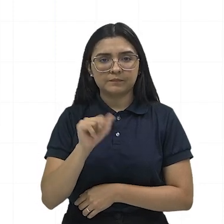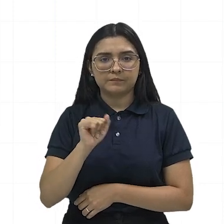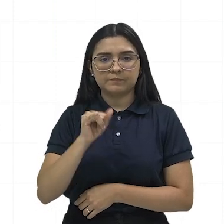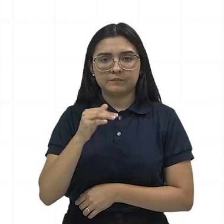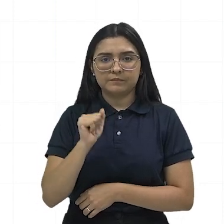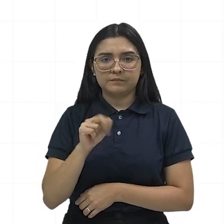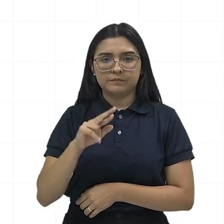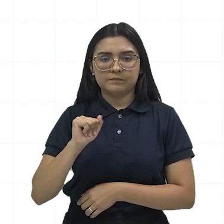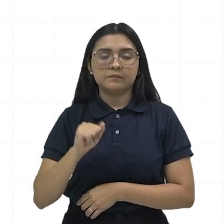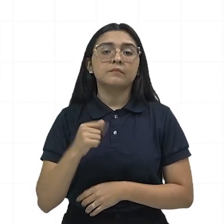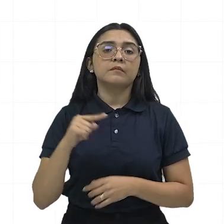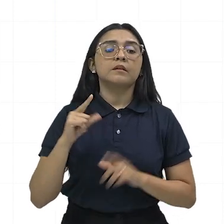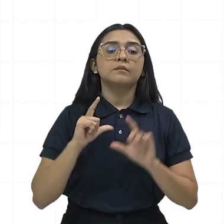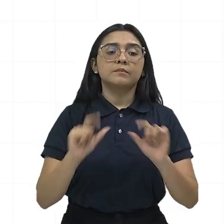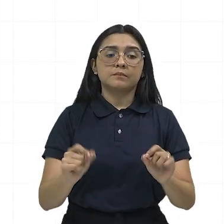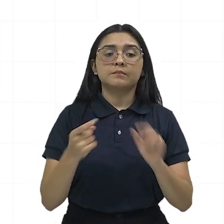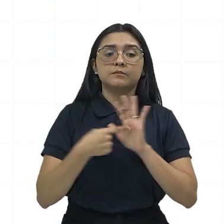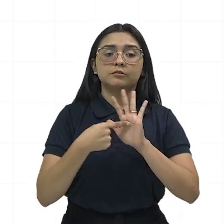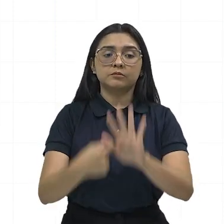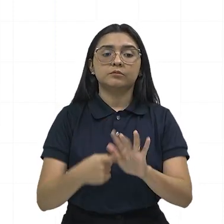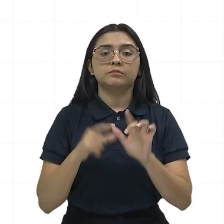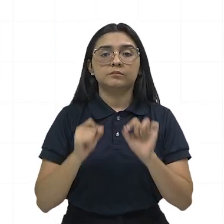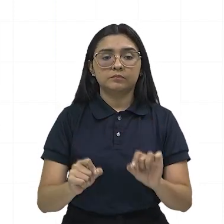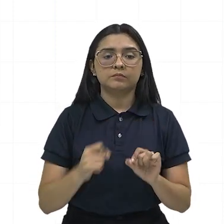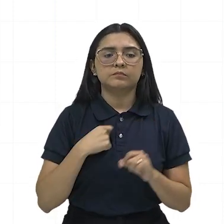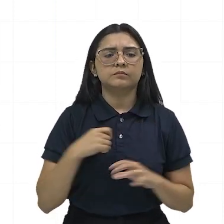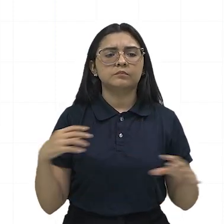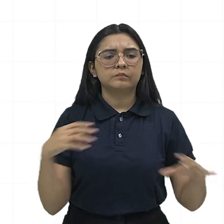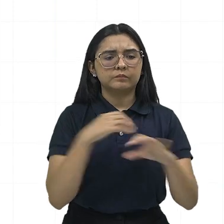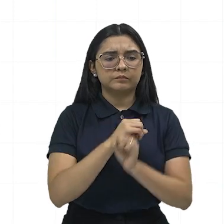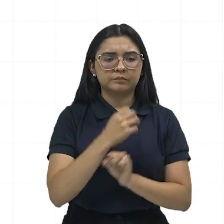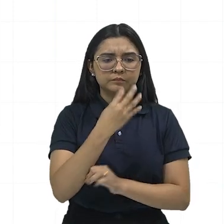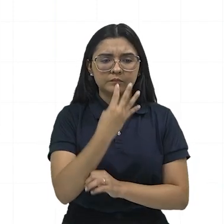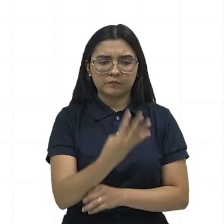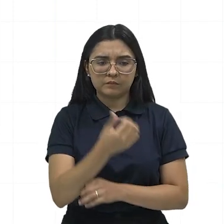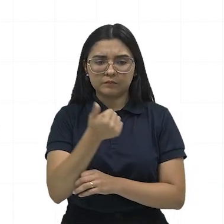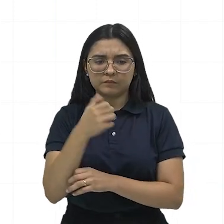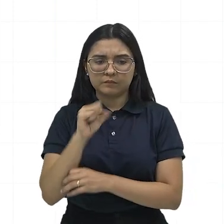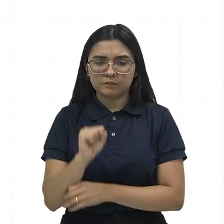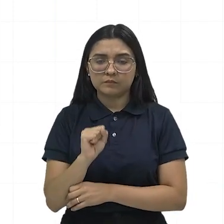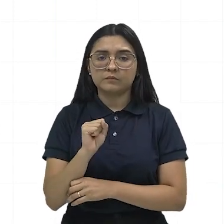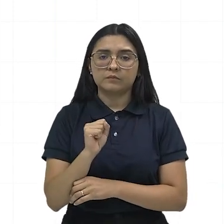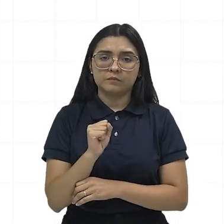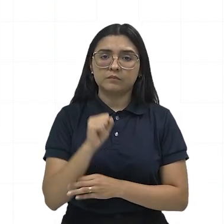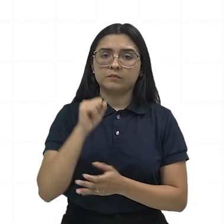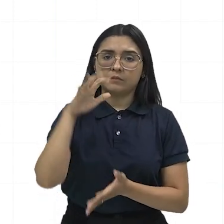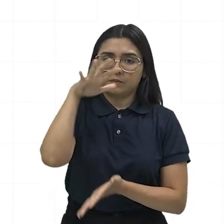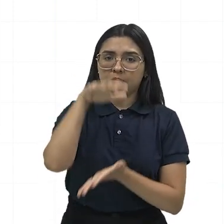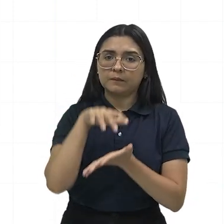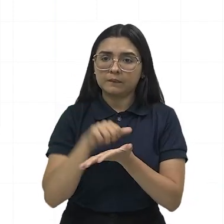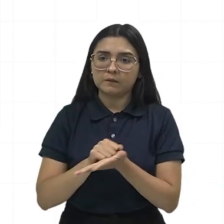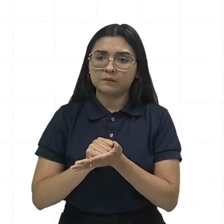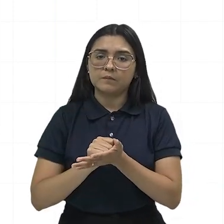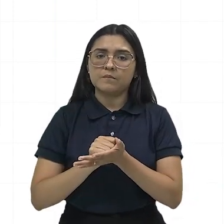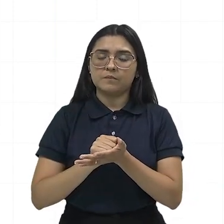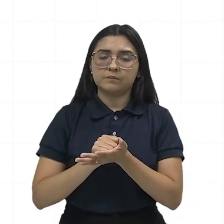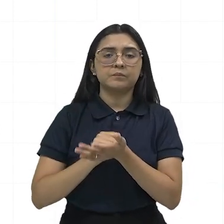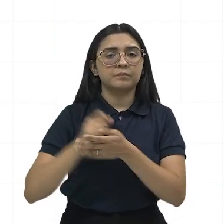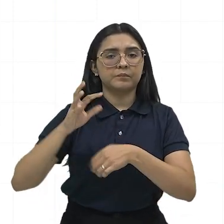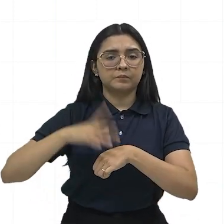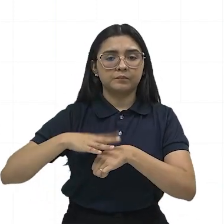nesse ano em que os dados foram coletados, 418 casos registrados e está